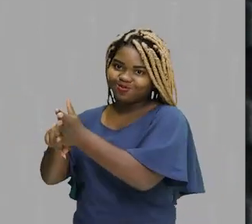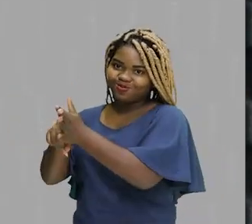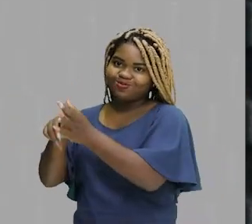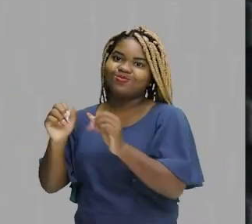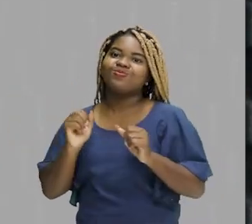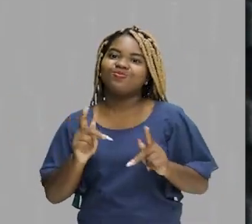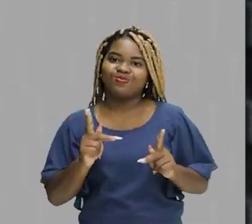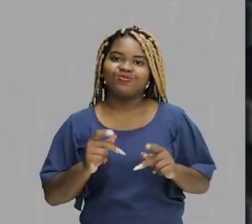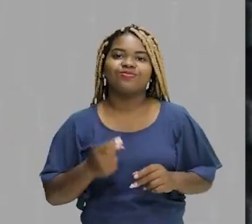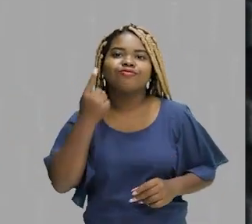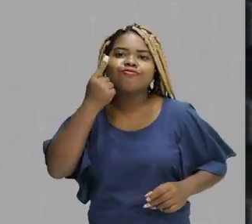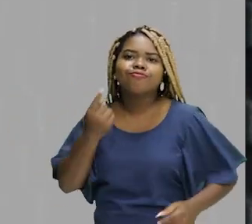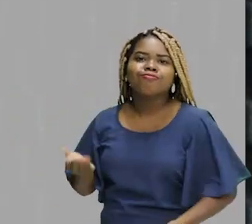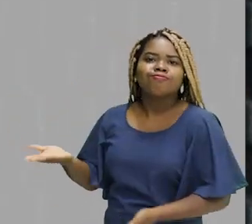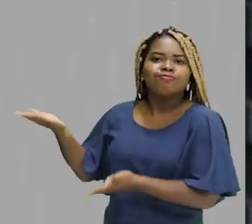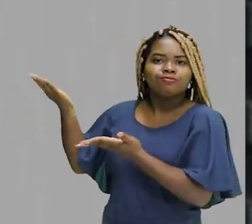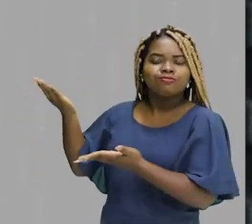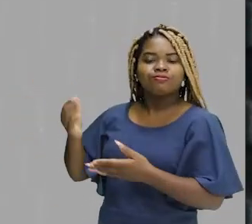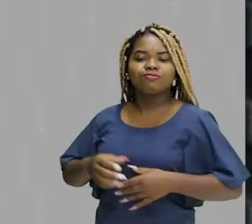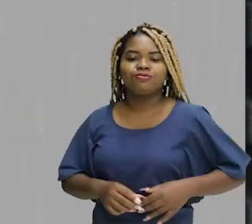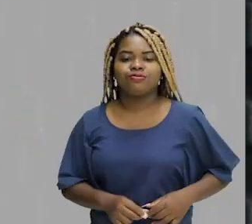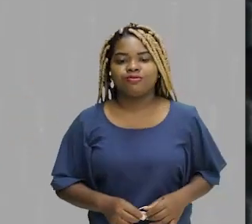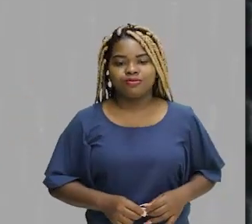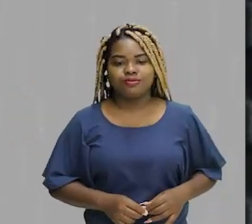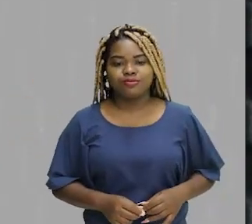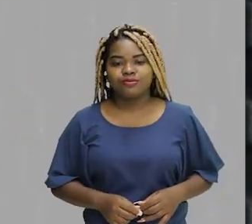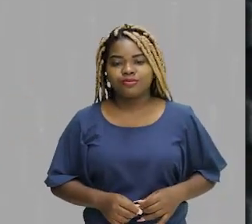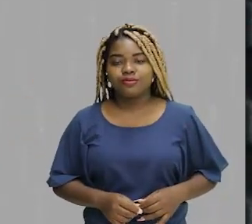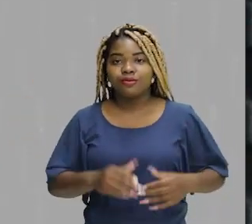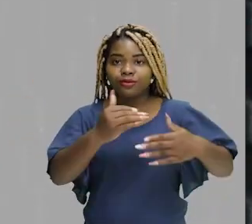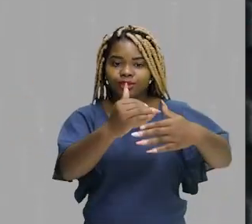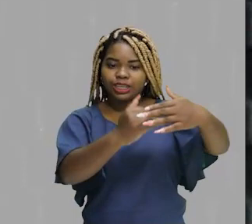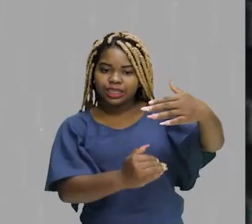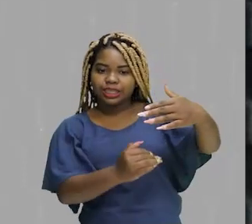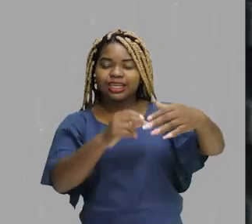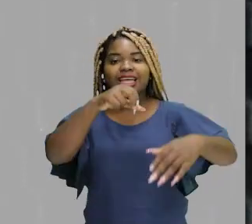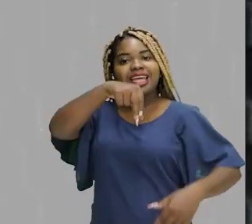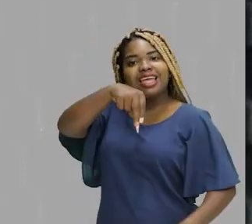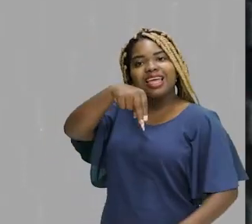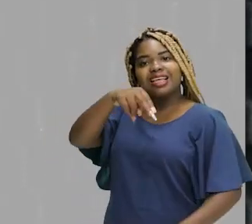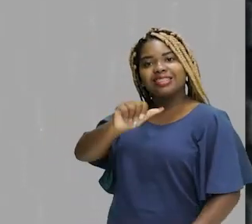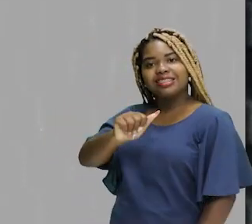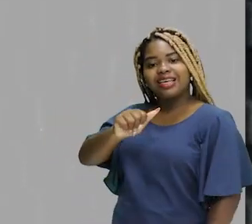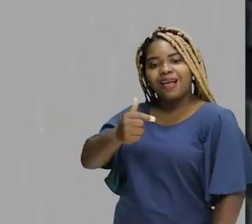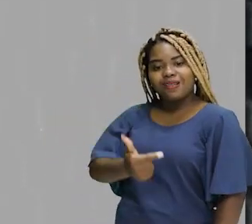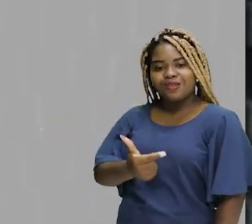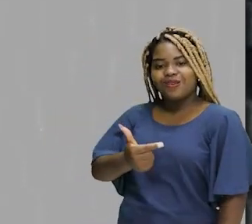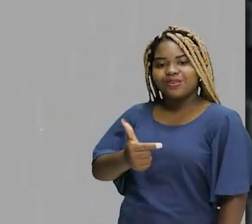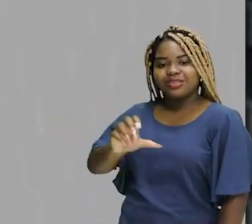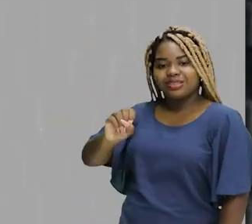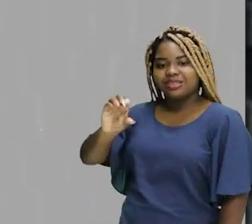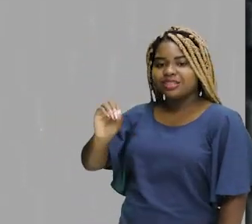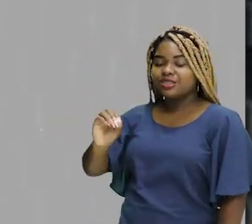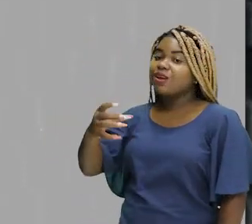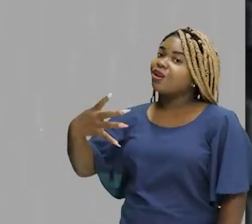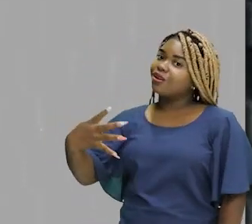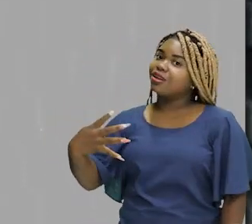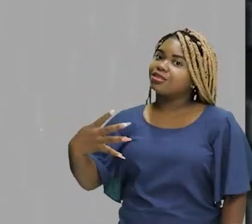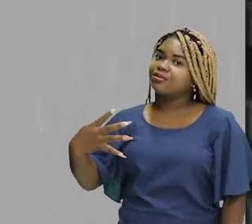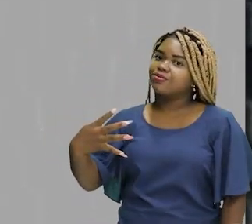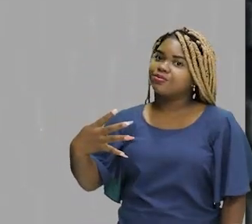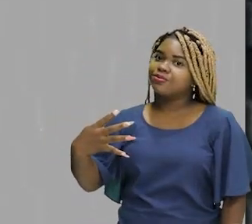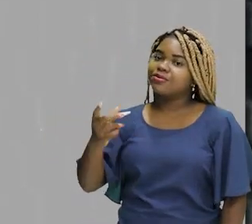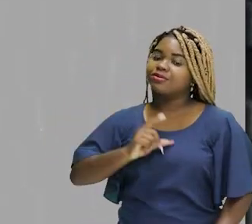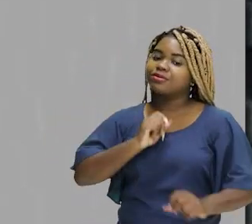vai ser a partícula negativa. Já o sulfato de sódio, olha só na tela. Então, ele vai